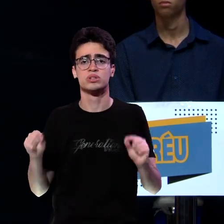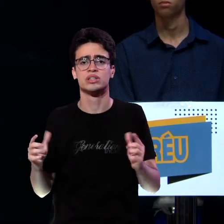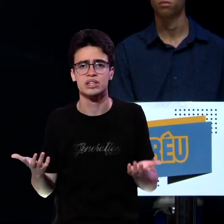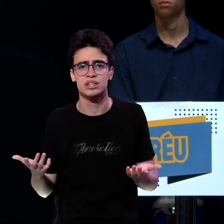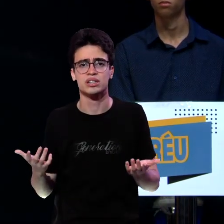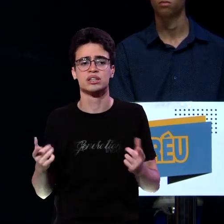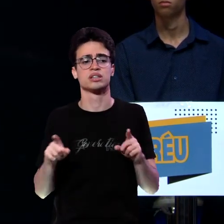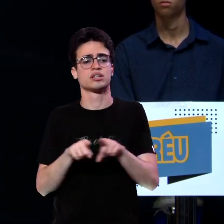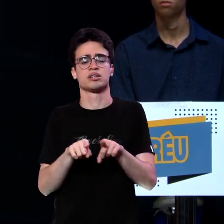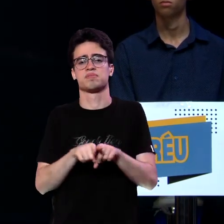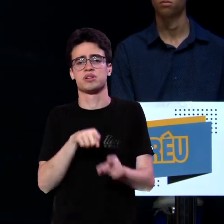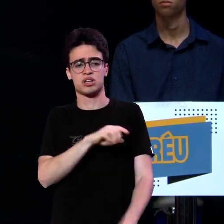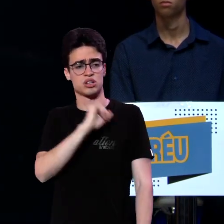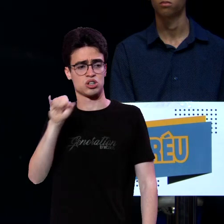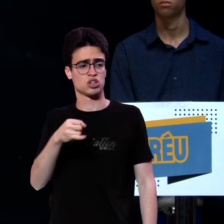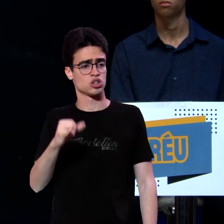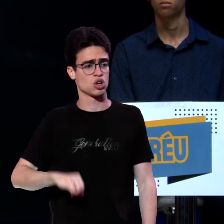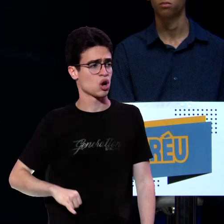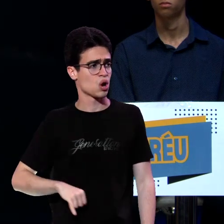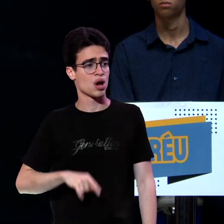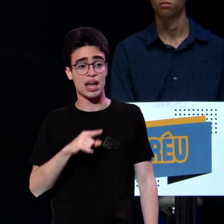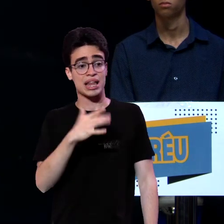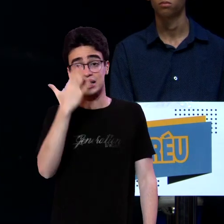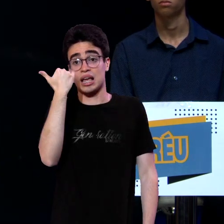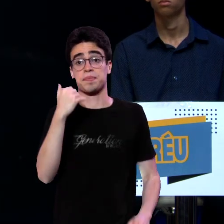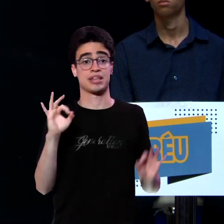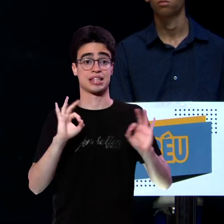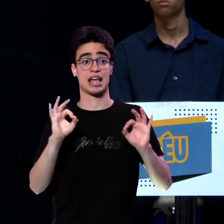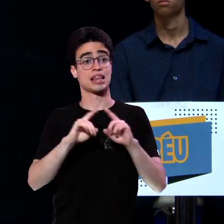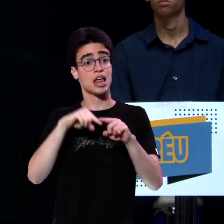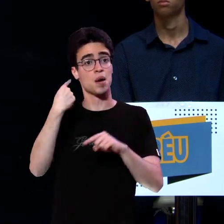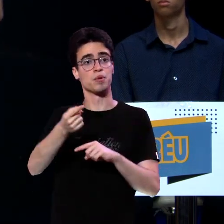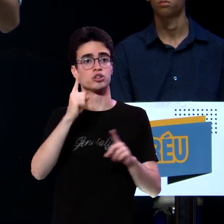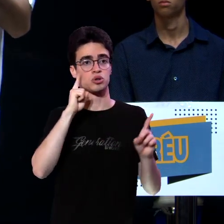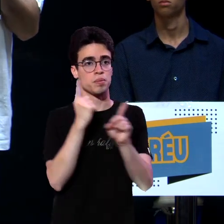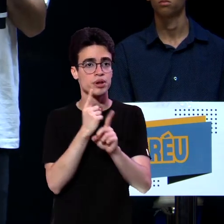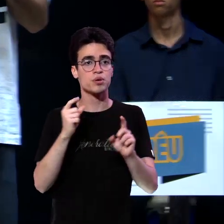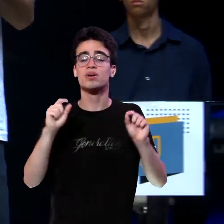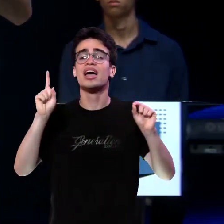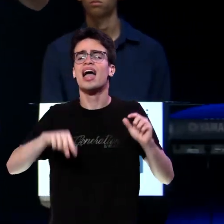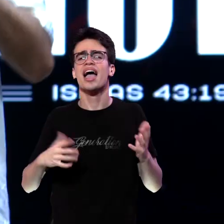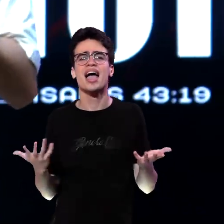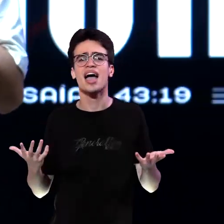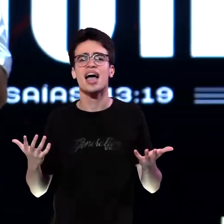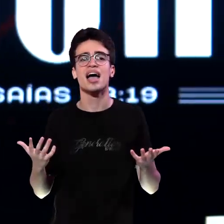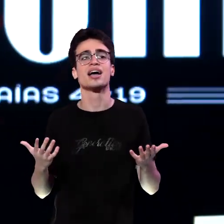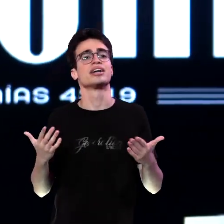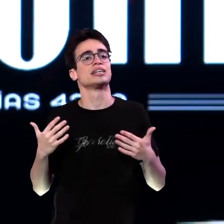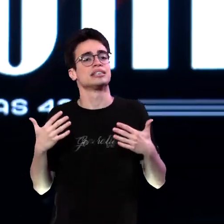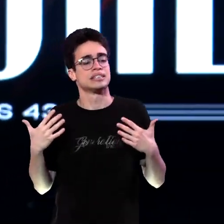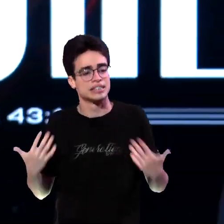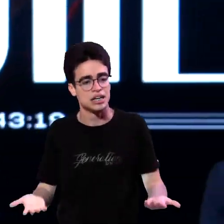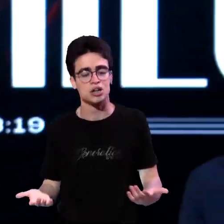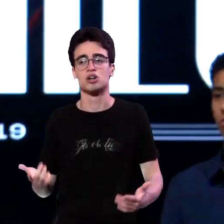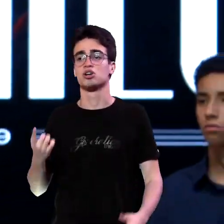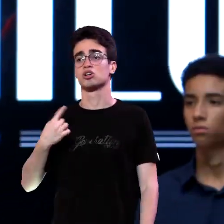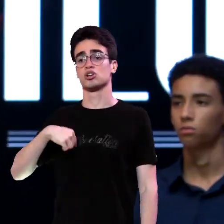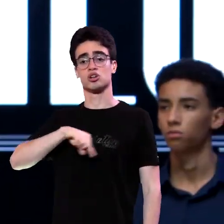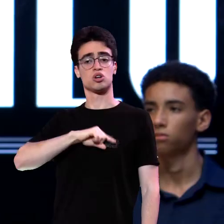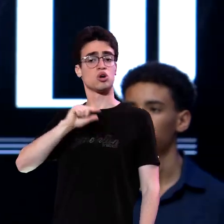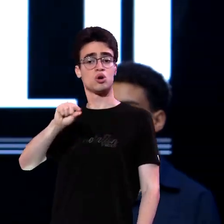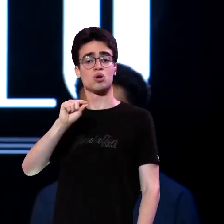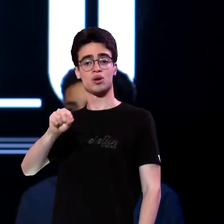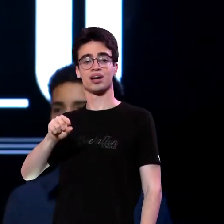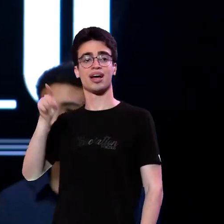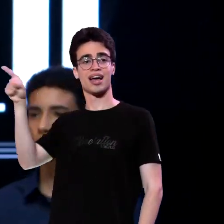ele não sabia na hora, mas ele ficou sabendo depois, é que nós fomos substituídos